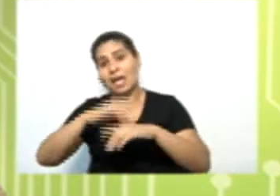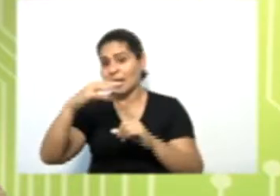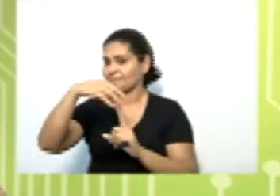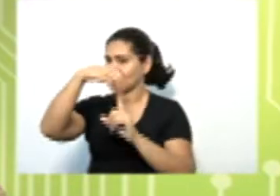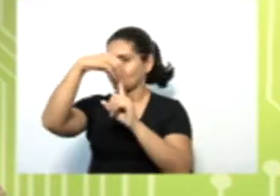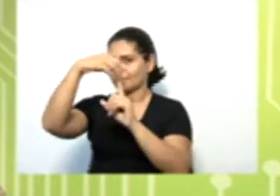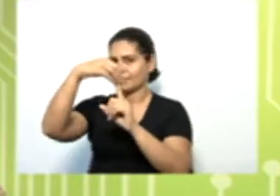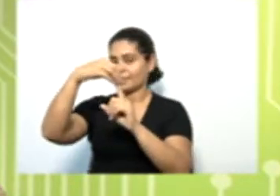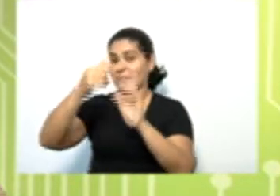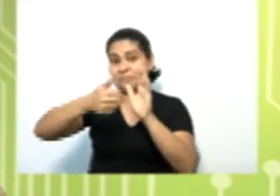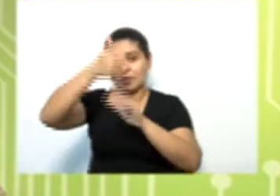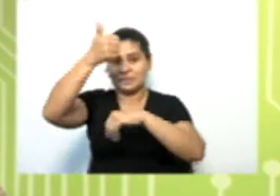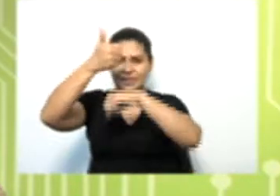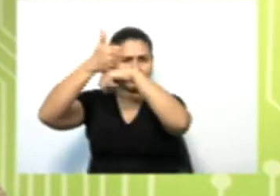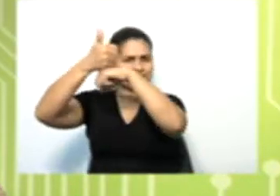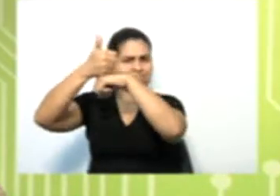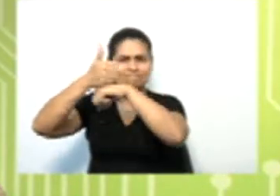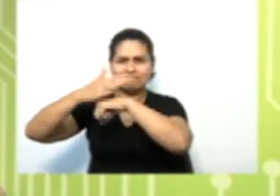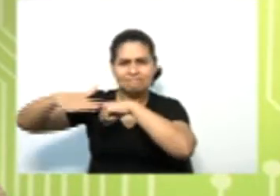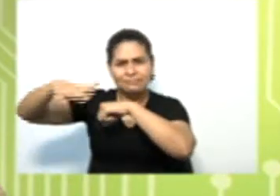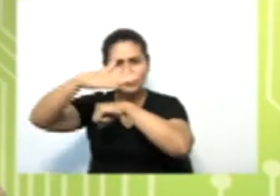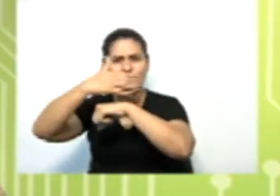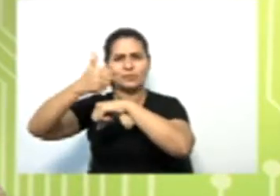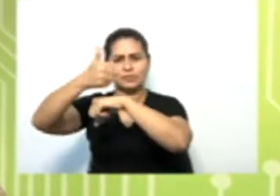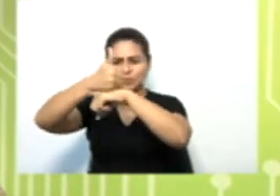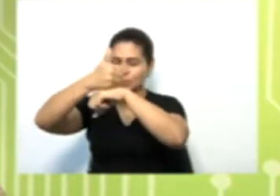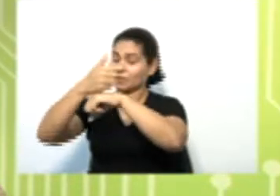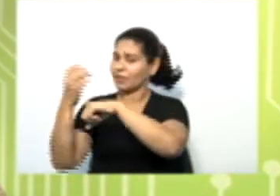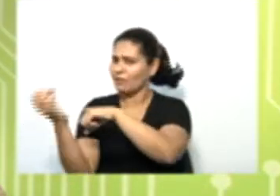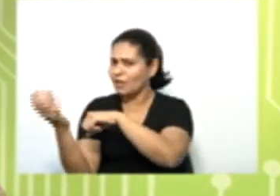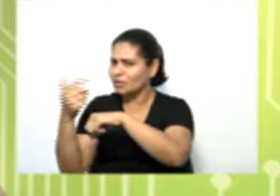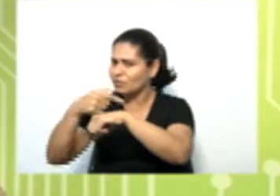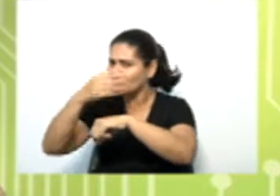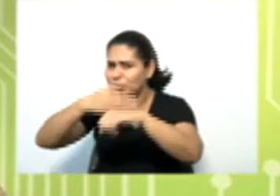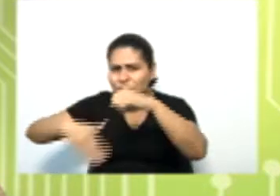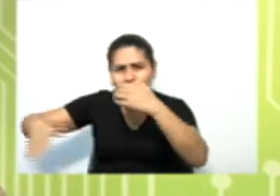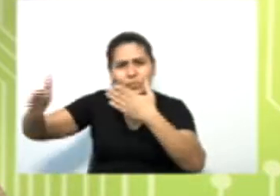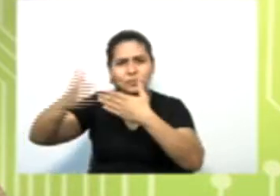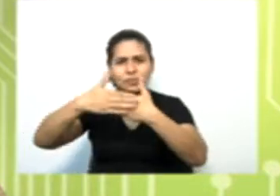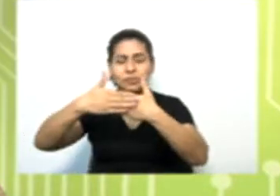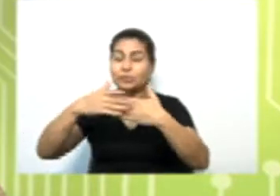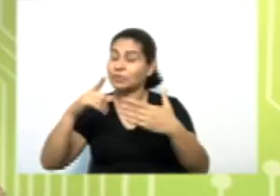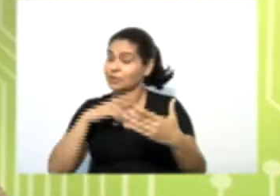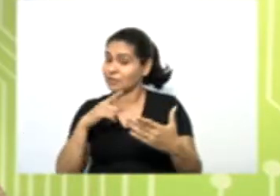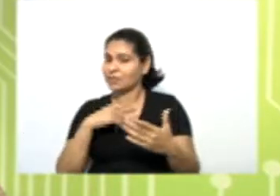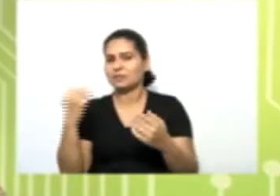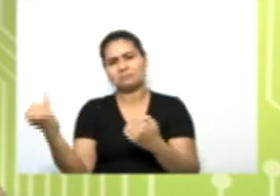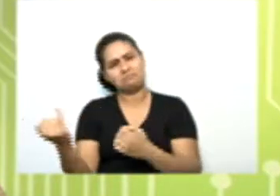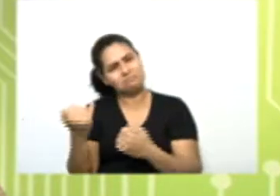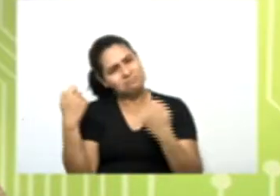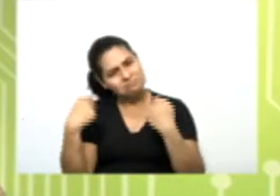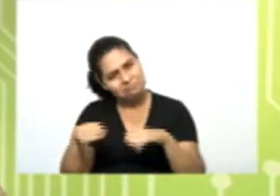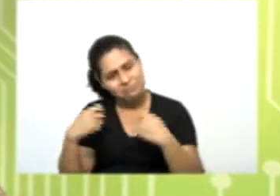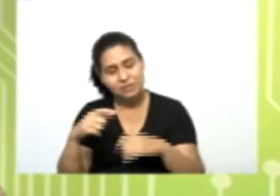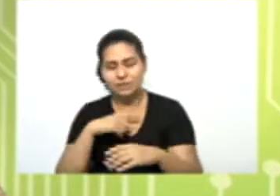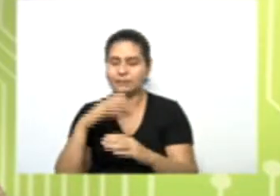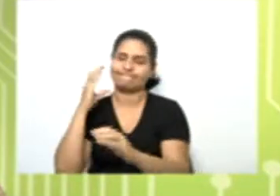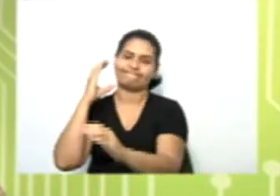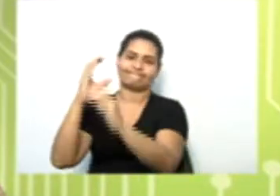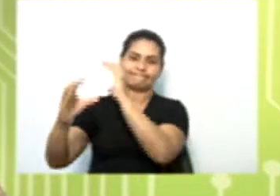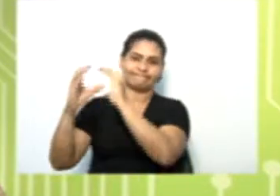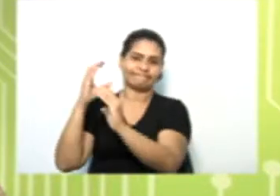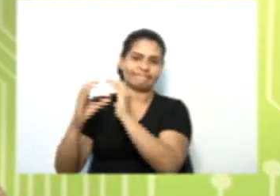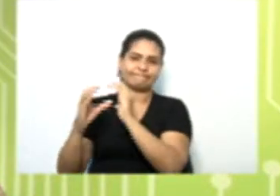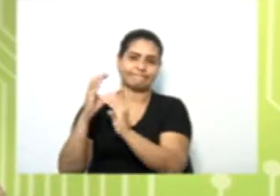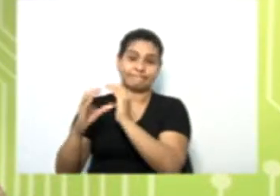mestra, ela é um pilar, não é, que sustenta toda a negociação. Mas em tudo, precisamos nos comunicar,